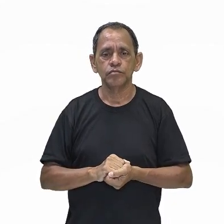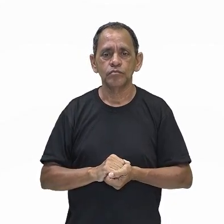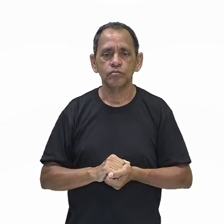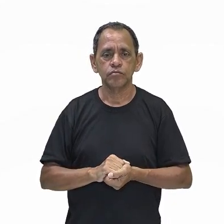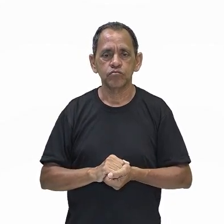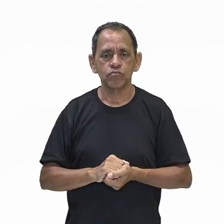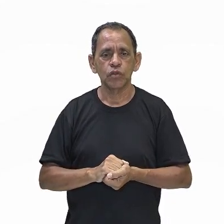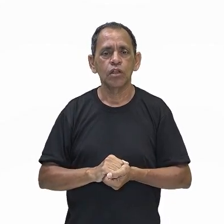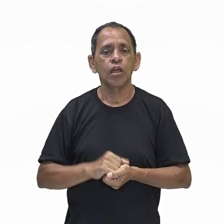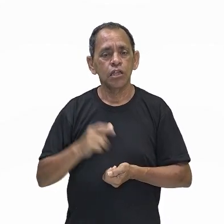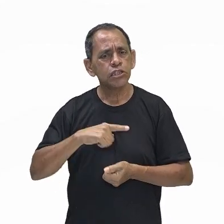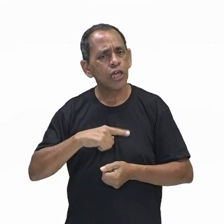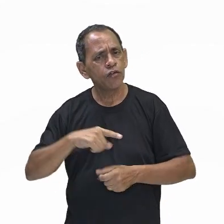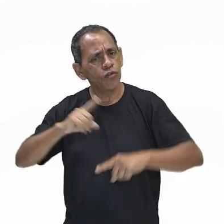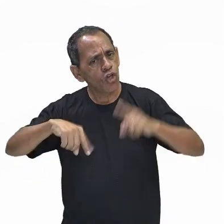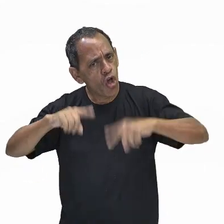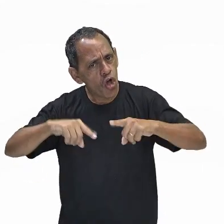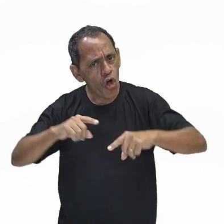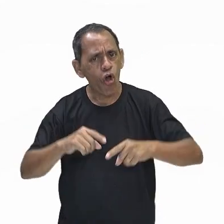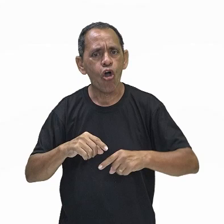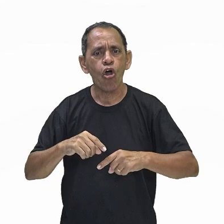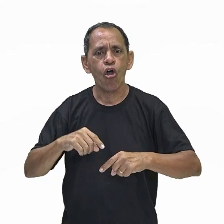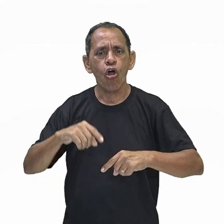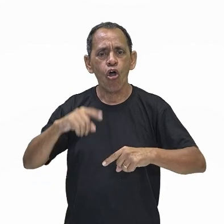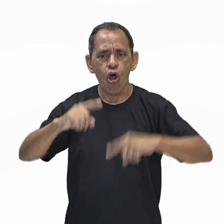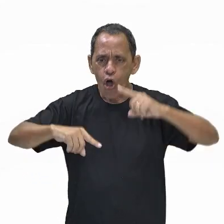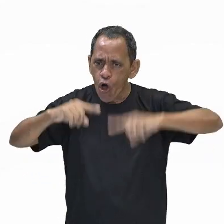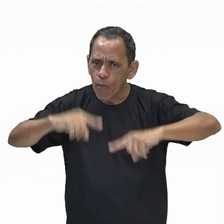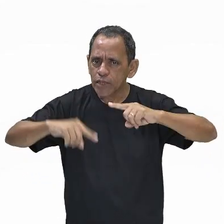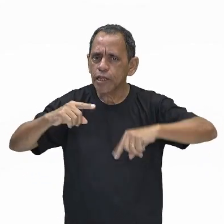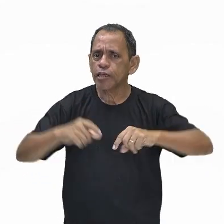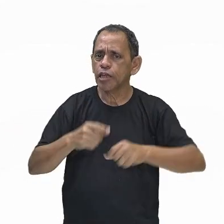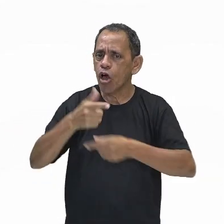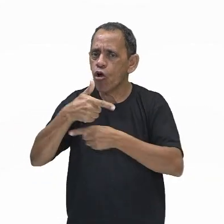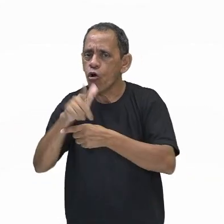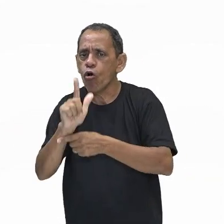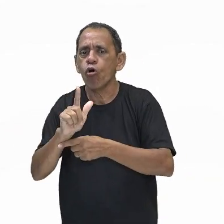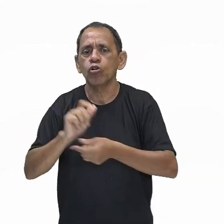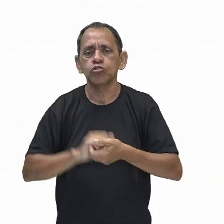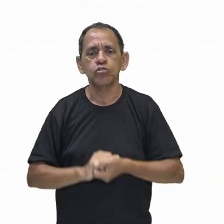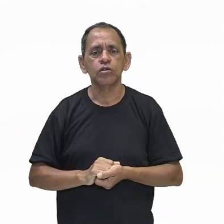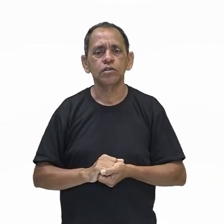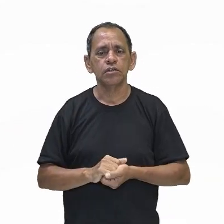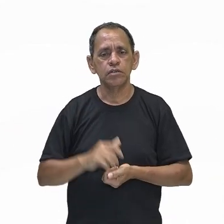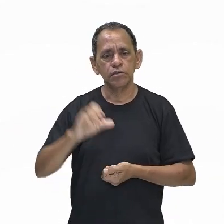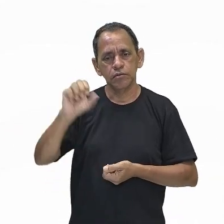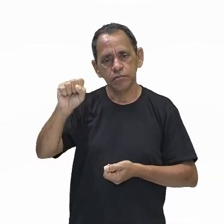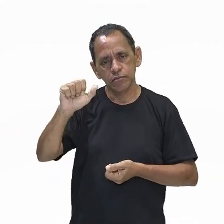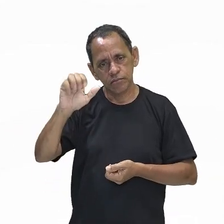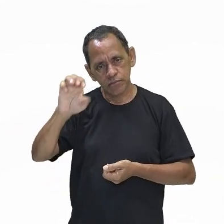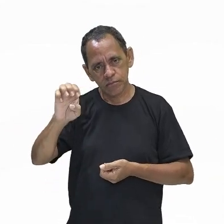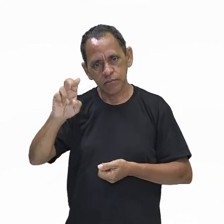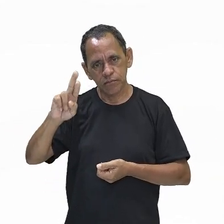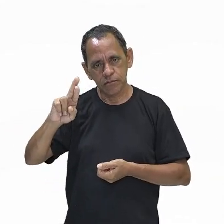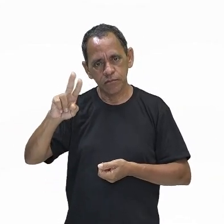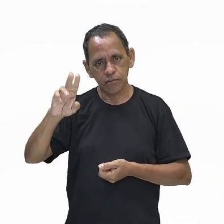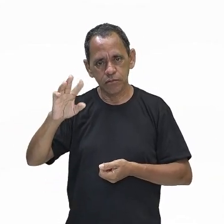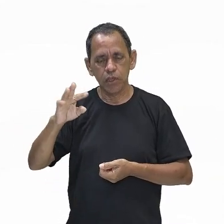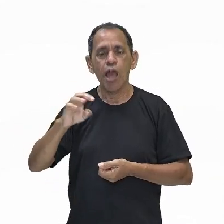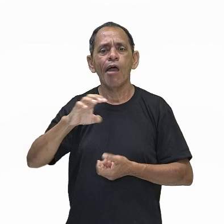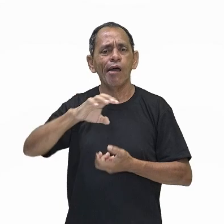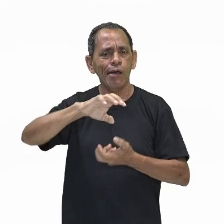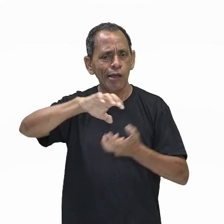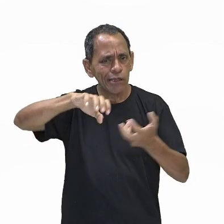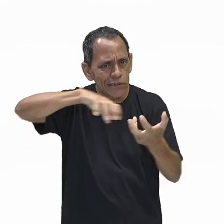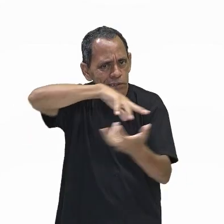1956, que inclusive é um clássico, né? Grande Sertão Veredas, ele é um clássico desse escritor,